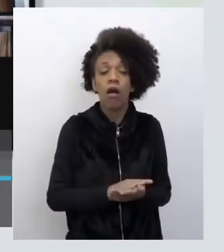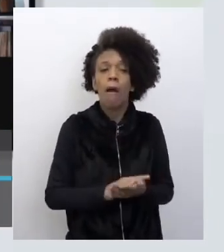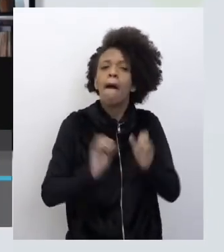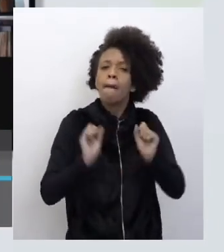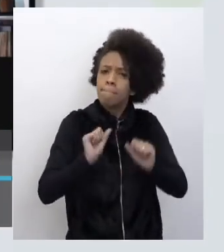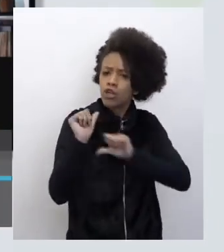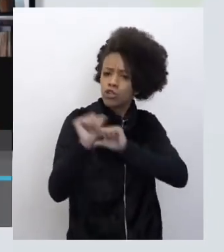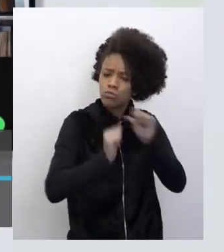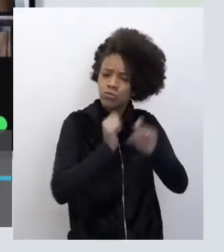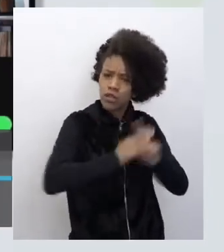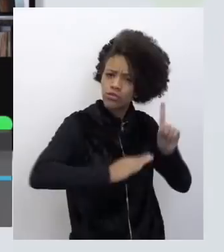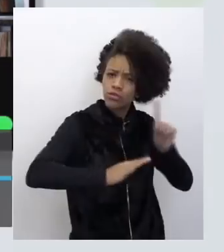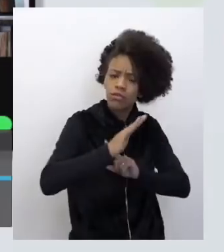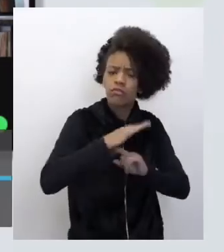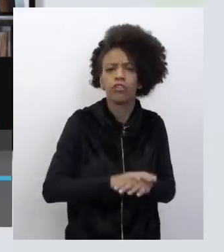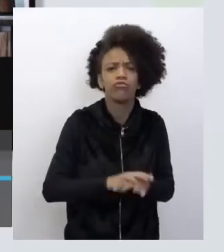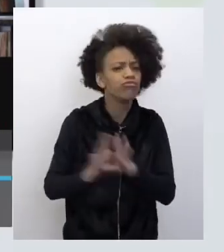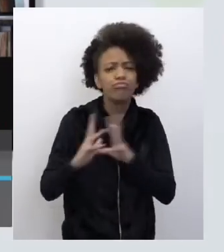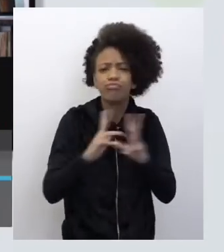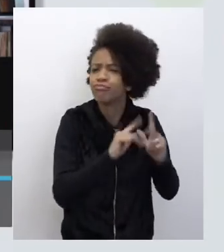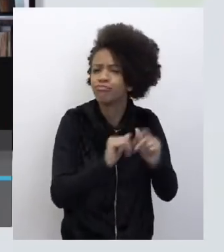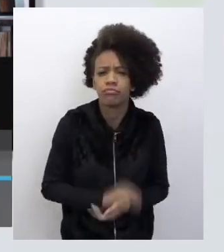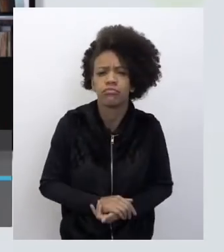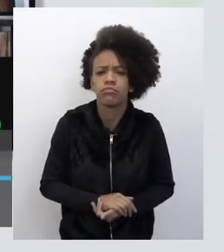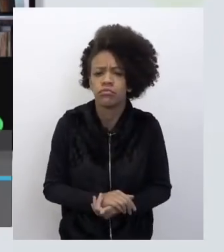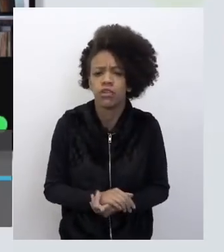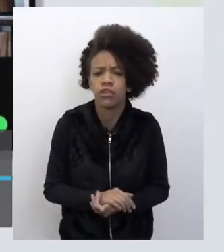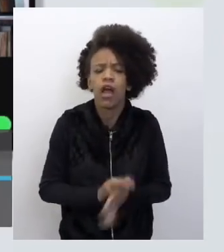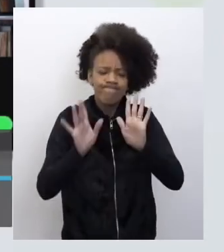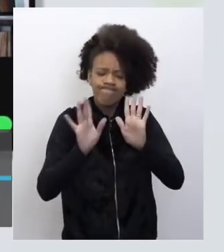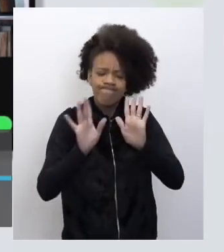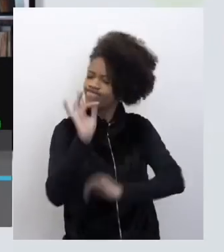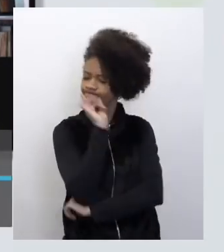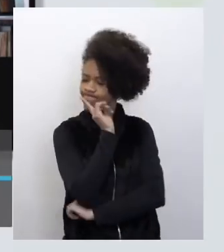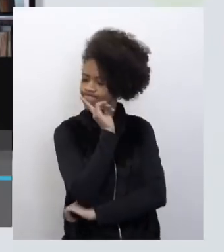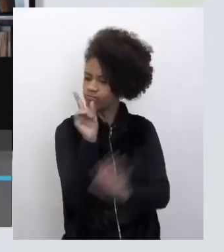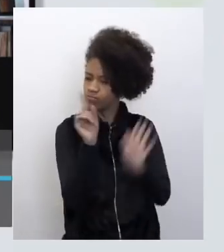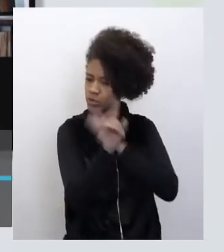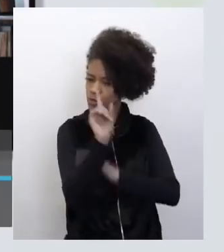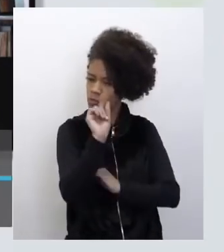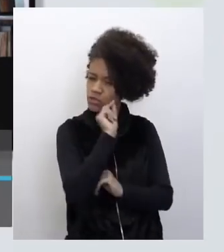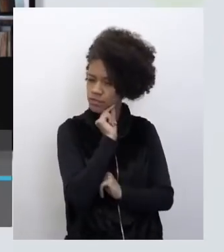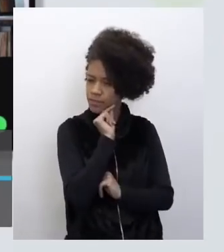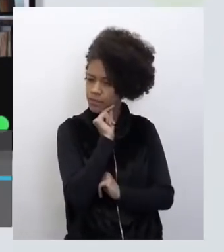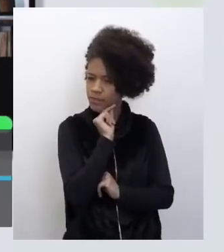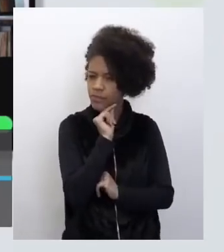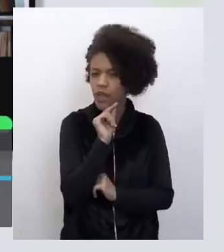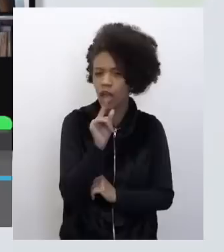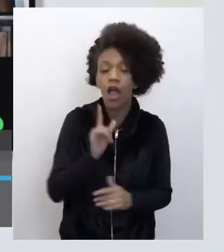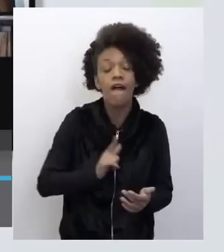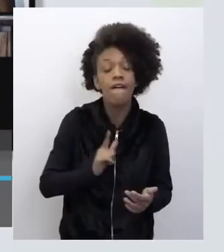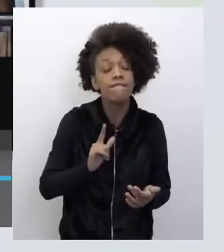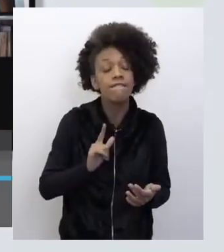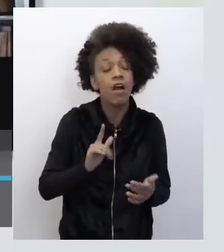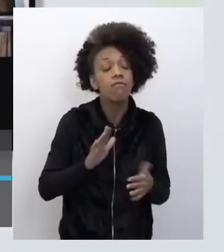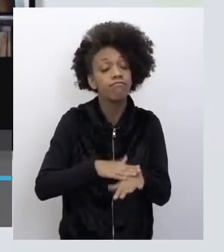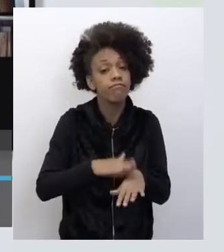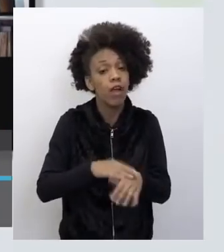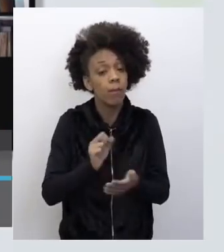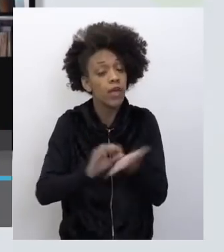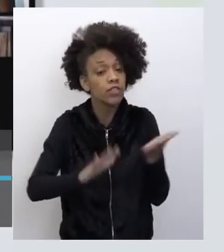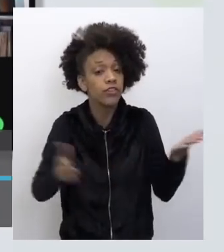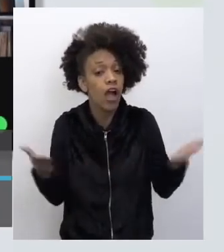pode mudar tudo. E me diga uma coisa, Paulo, a gente fez uma atividade hoje